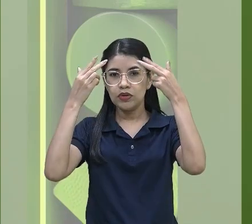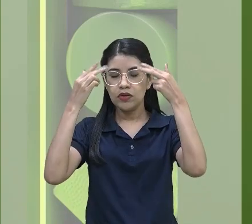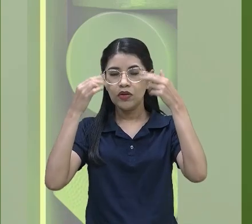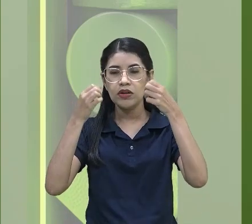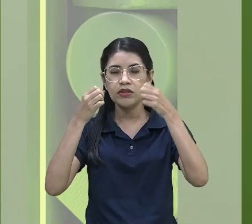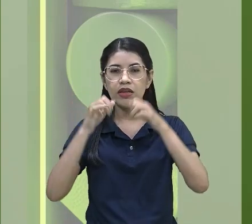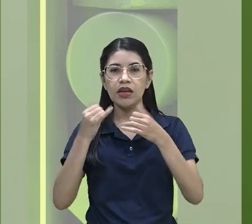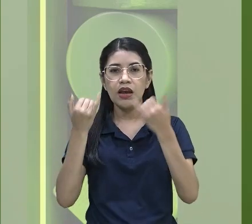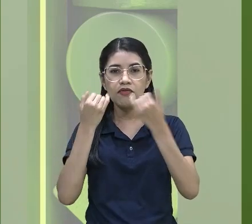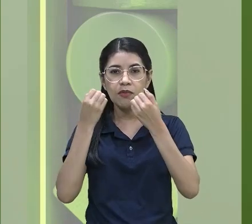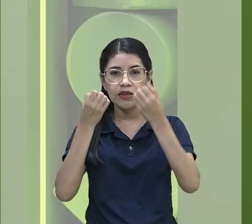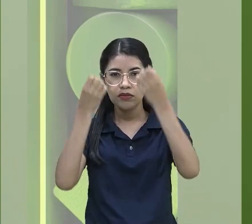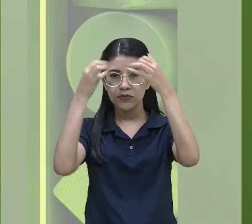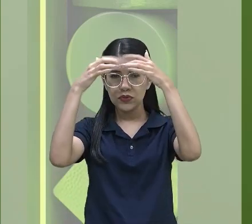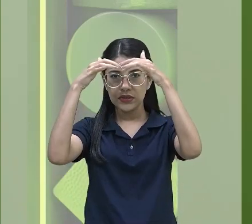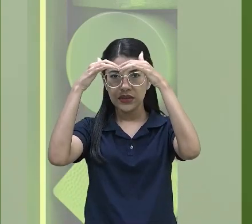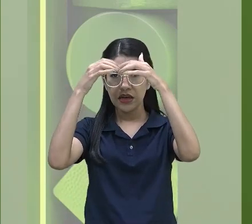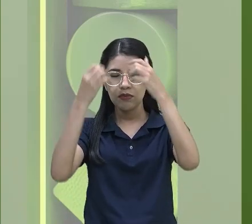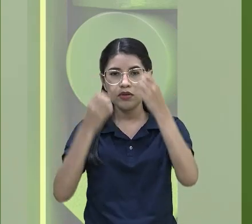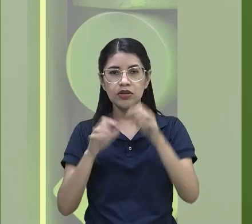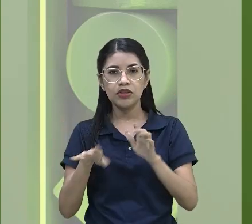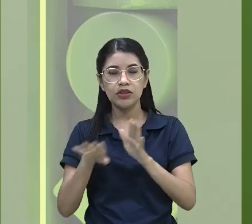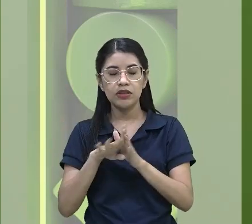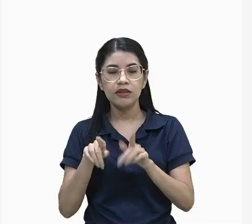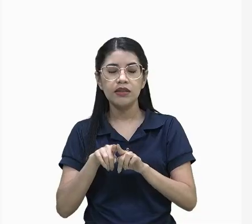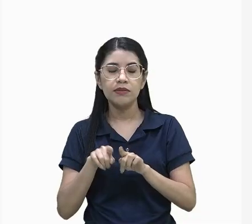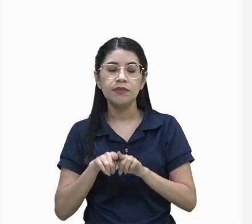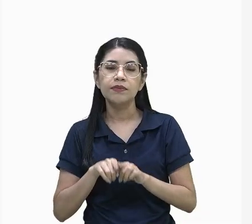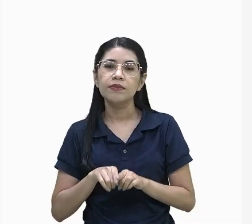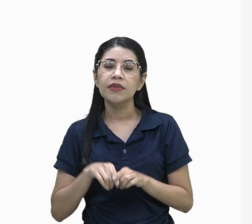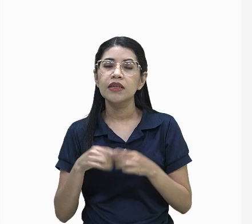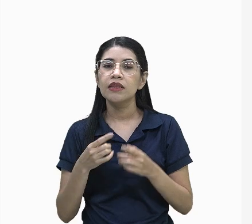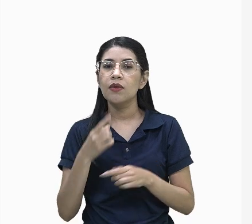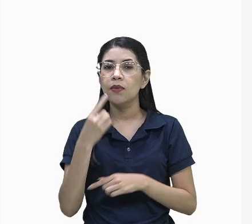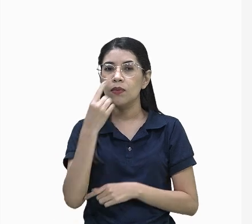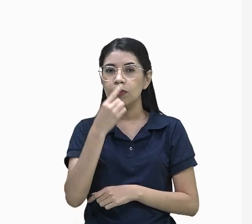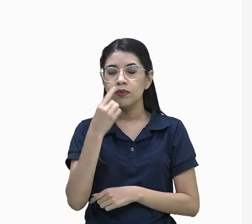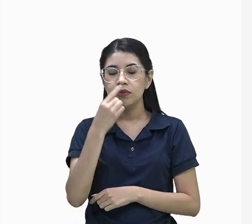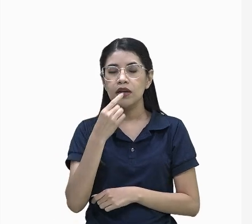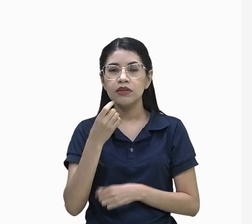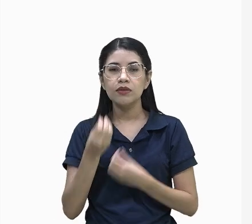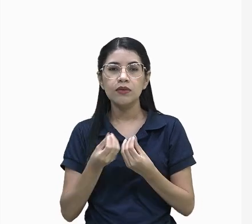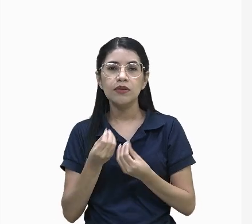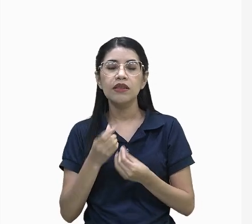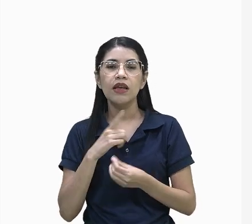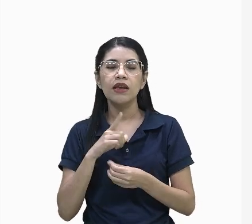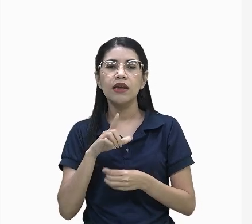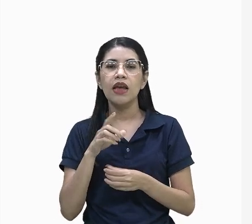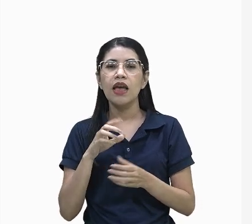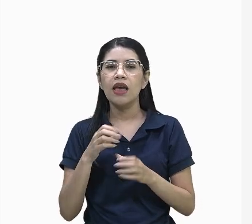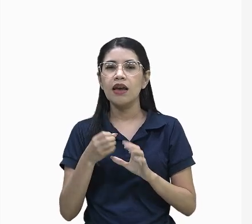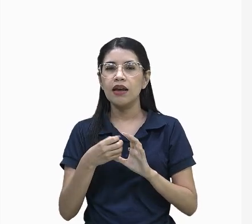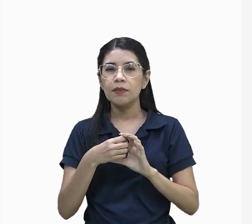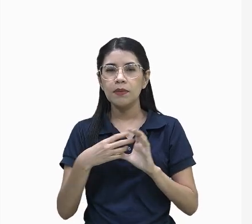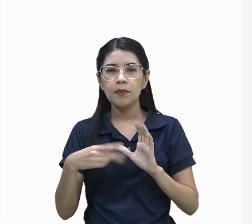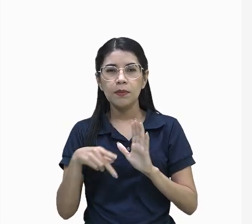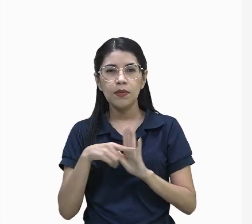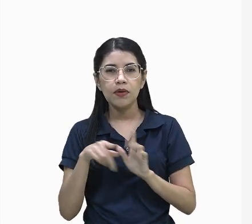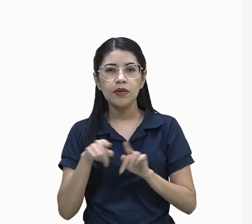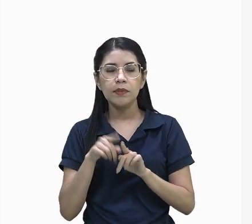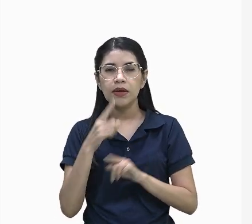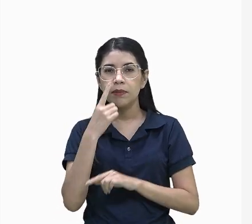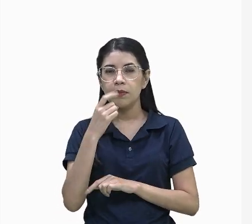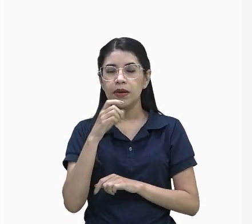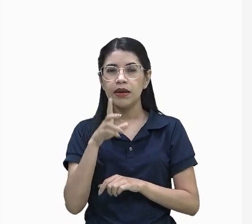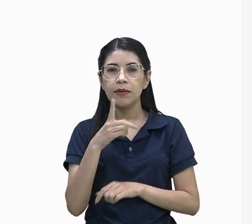para o cérebro também. Então, o epitélio olfativo contém receptores que detectam as